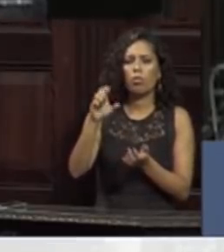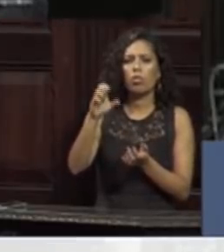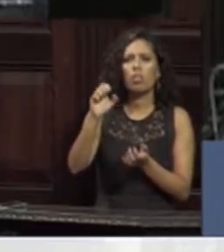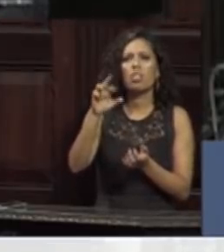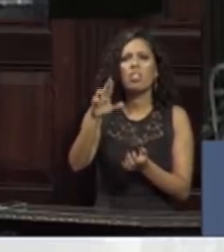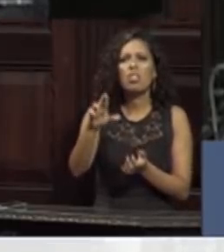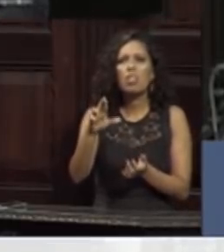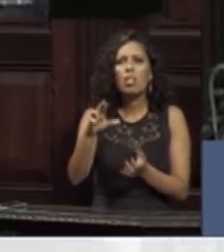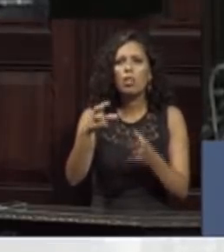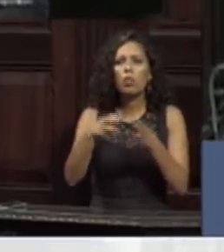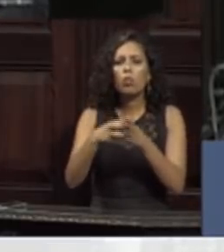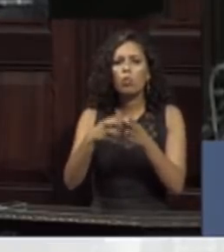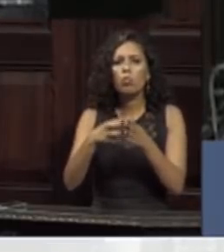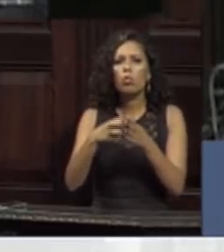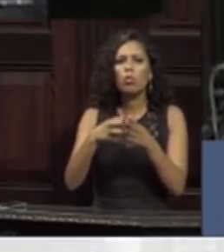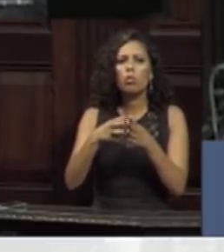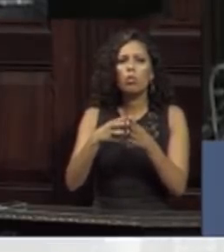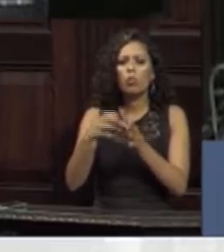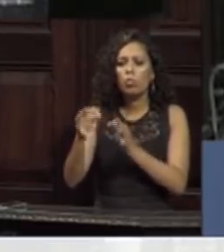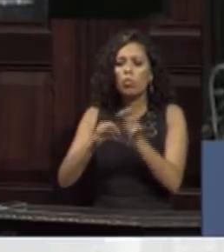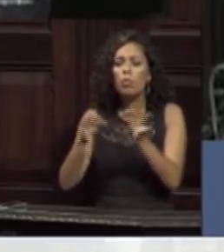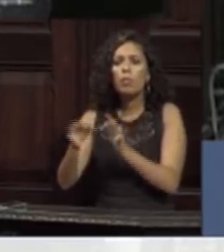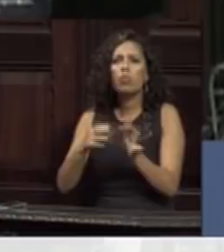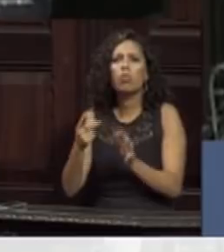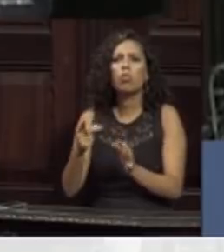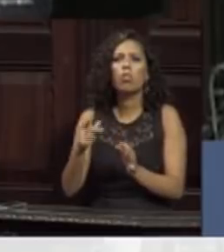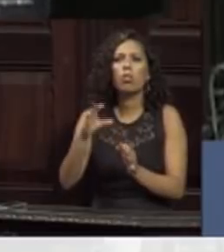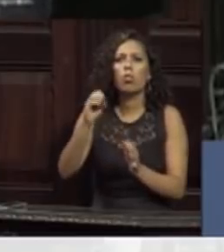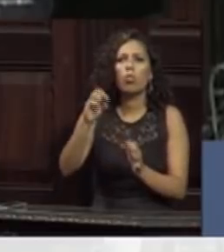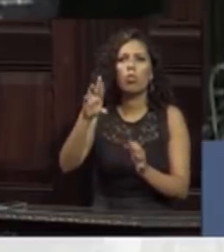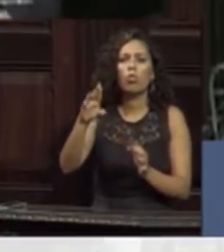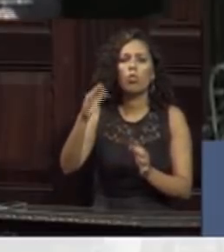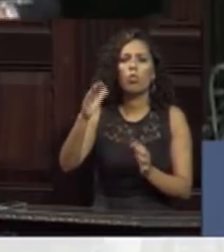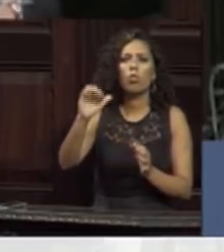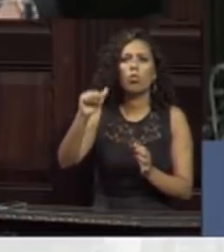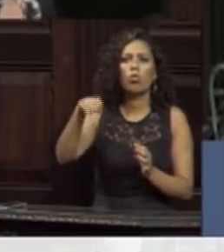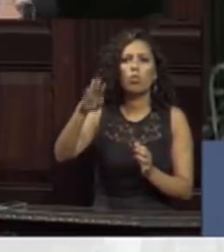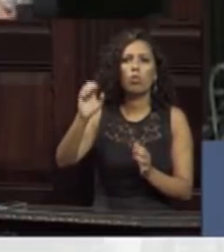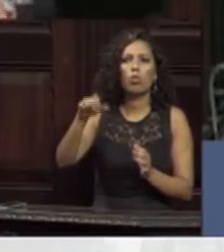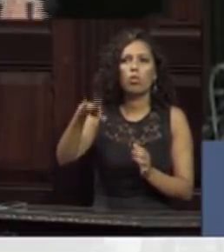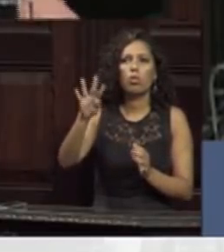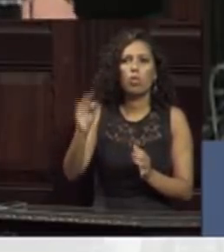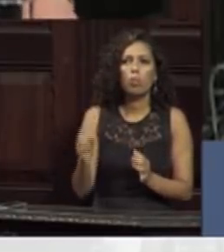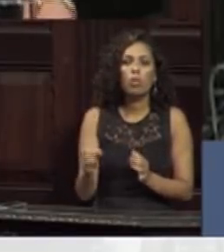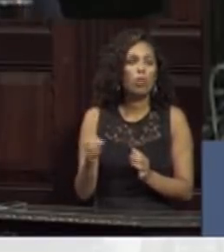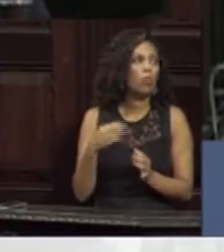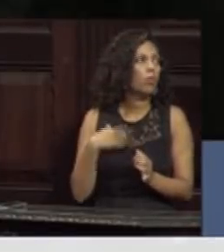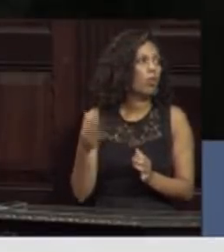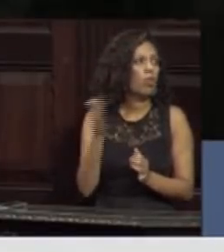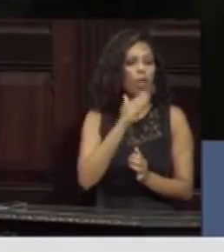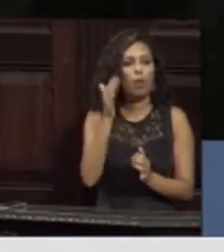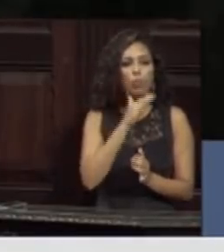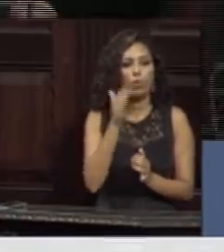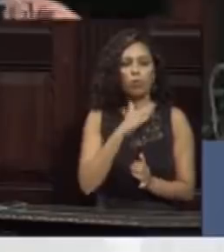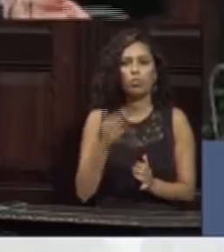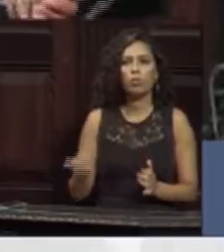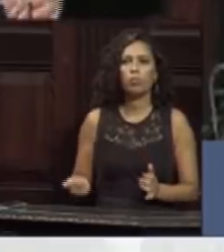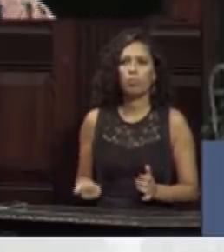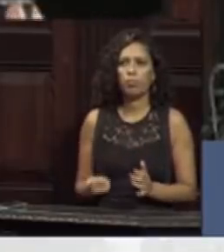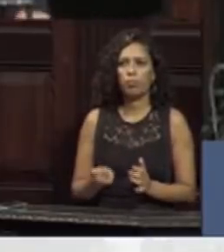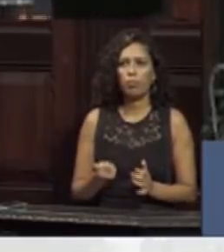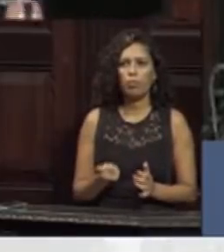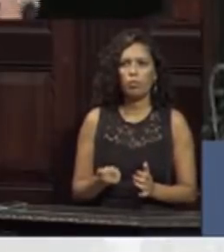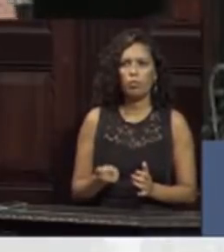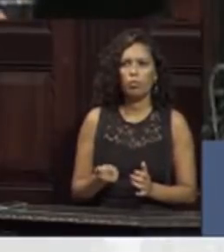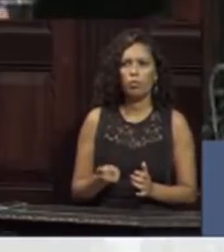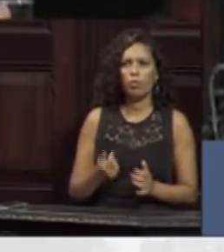Controle, Tutuca. Tutuca deu parecer? Deu, sim, senhor. The Flash. Então o senhor me perdoe. Em regime